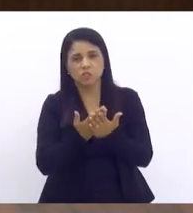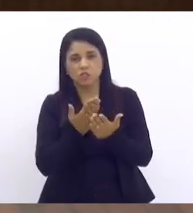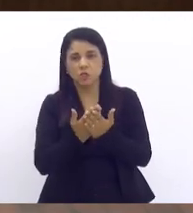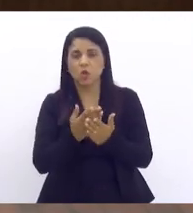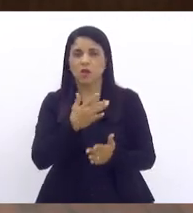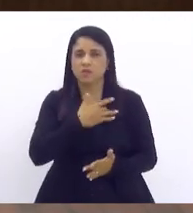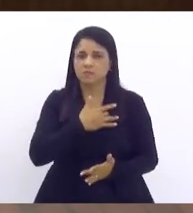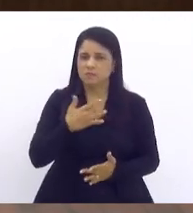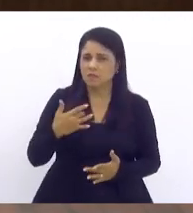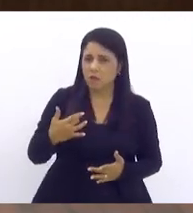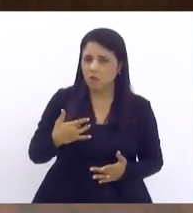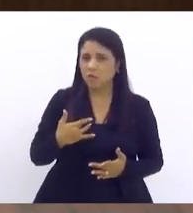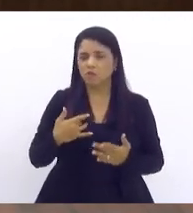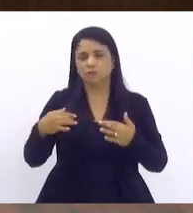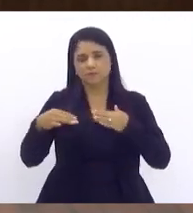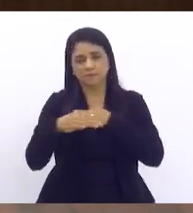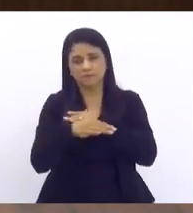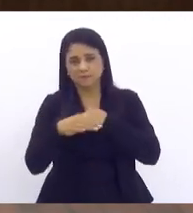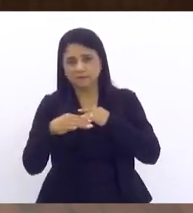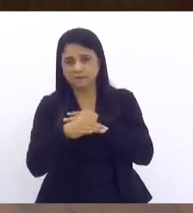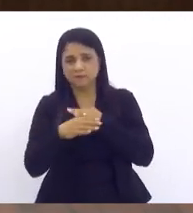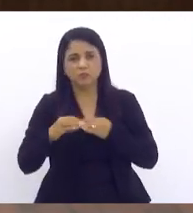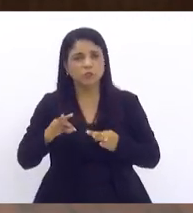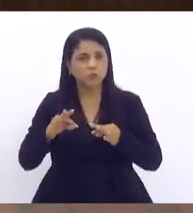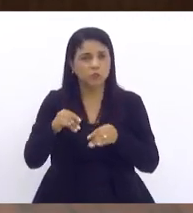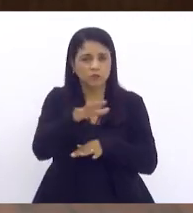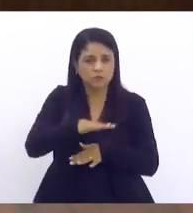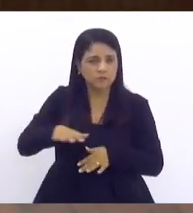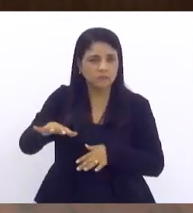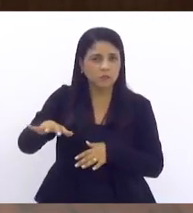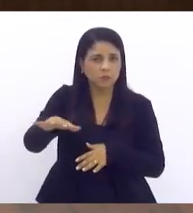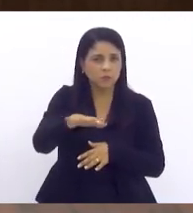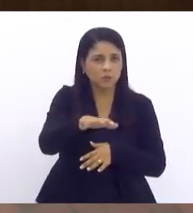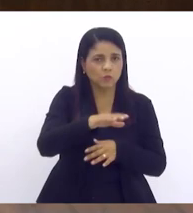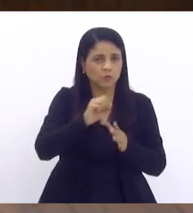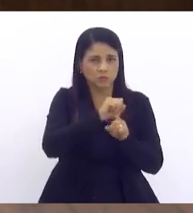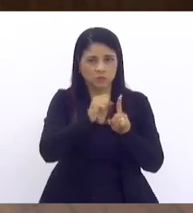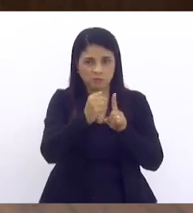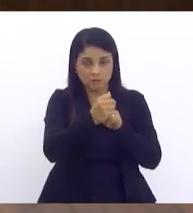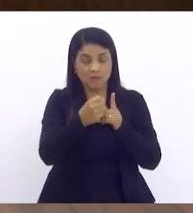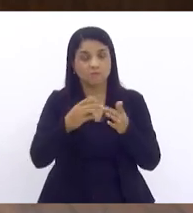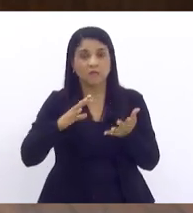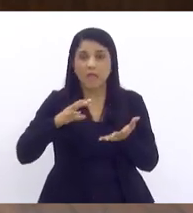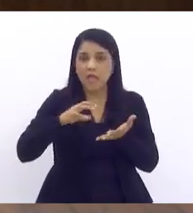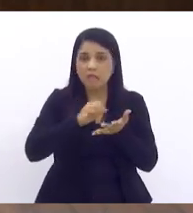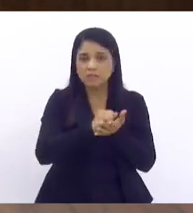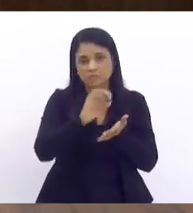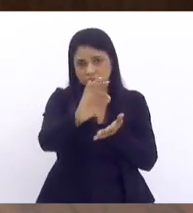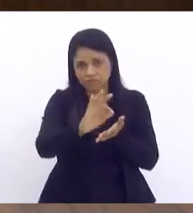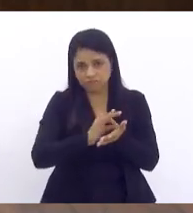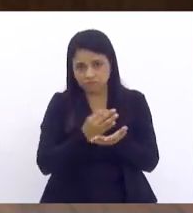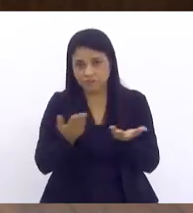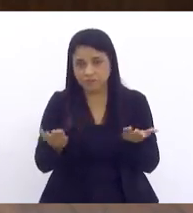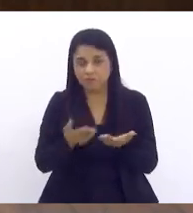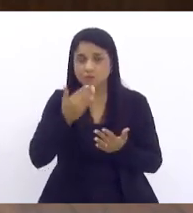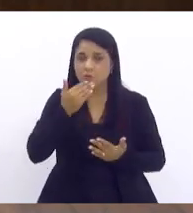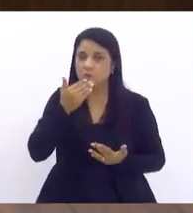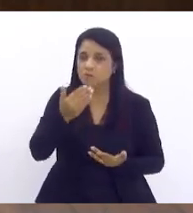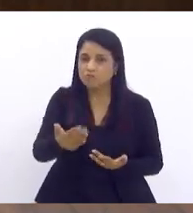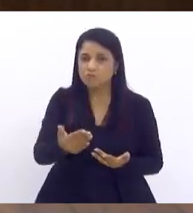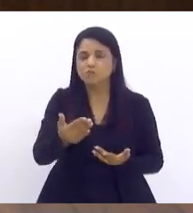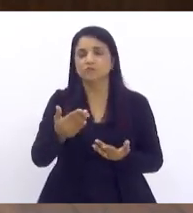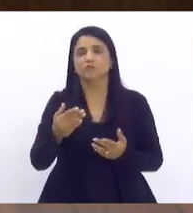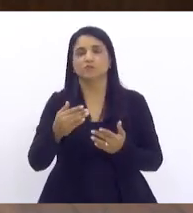urbana, enfim, em todos os setores da sociedade. Então, fica aqui esse registro e a nossa solicitação para